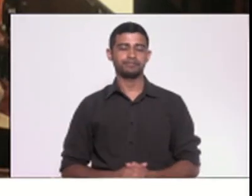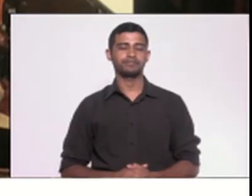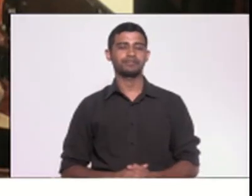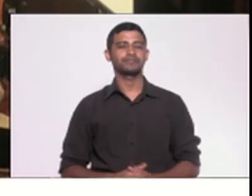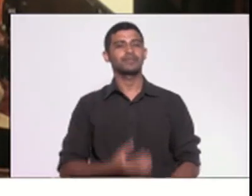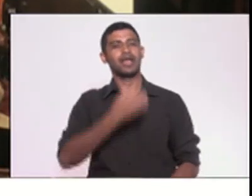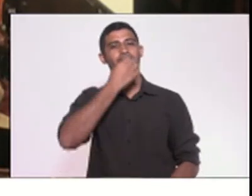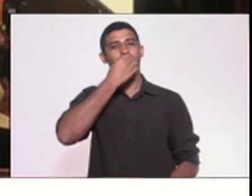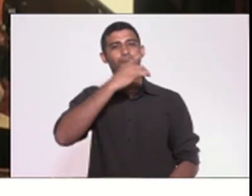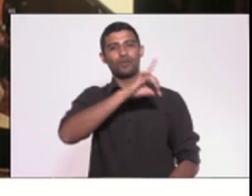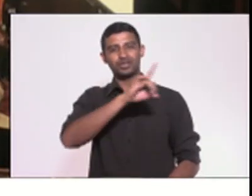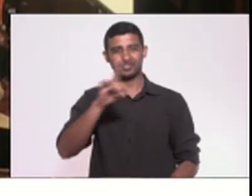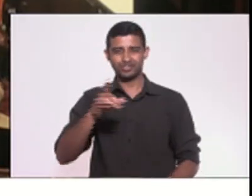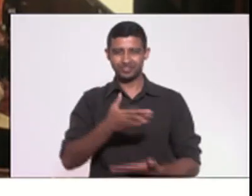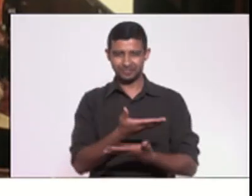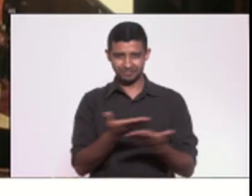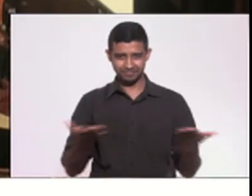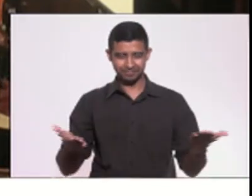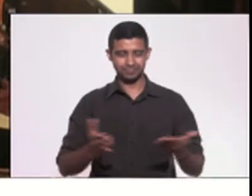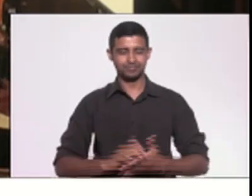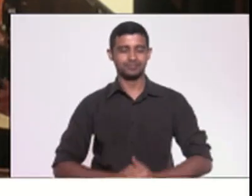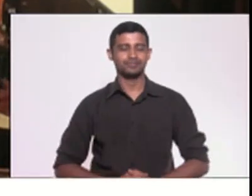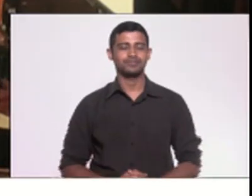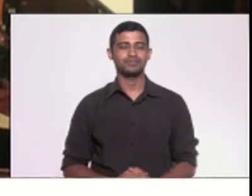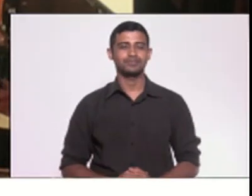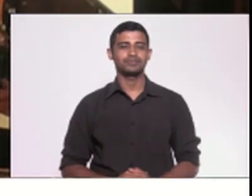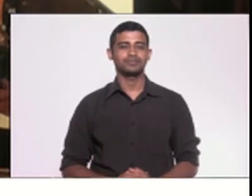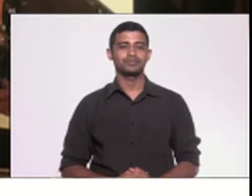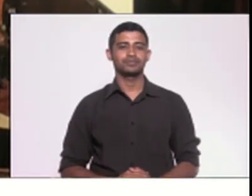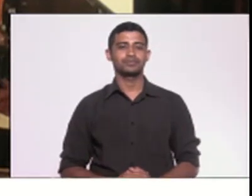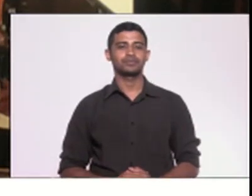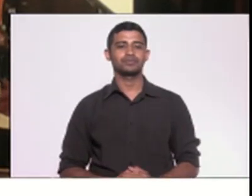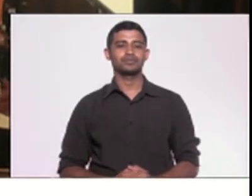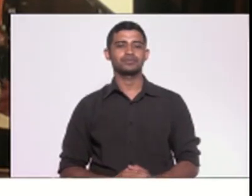Bom dia a todos.